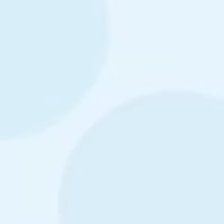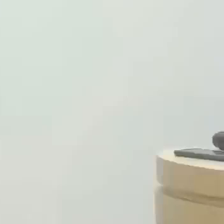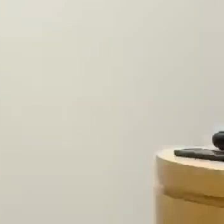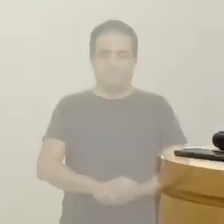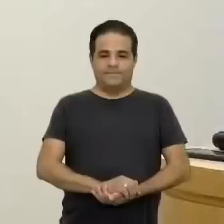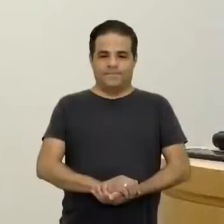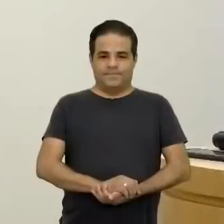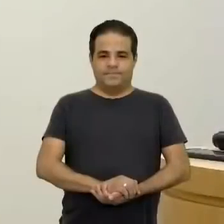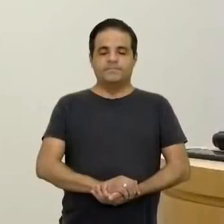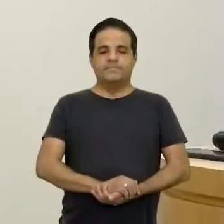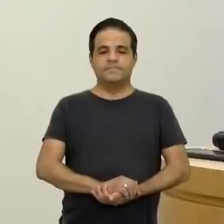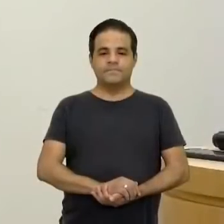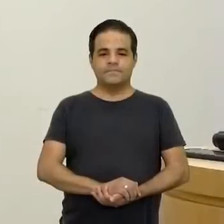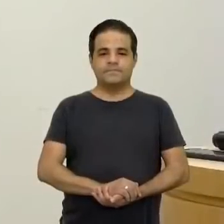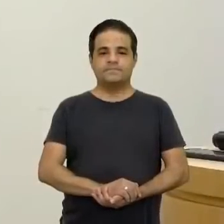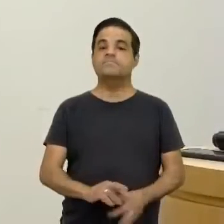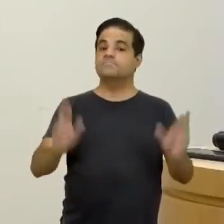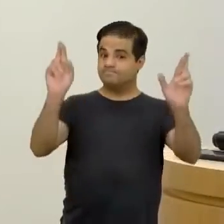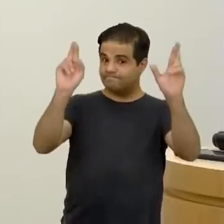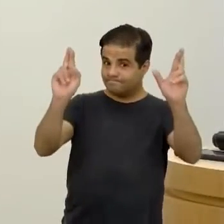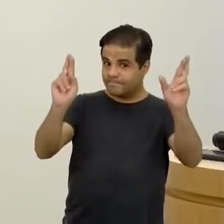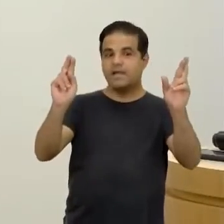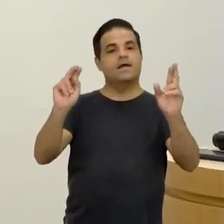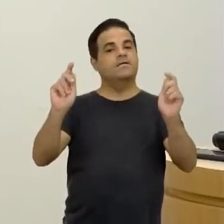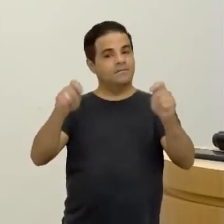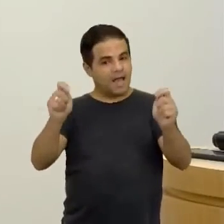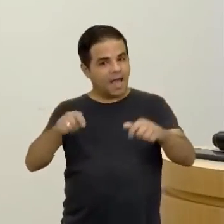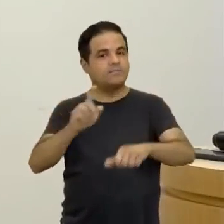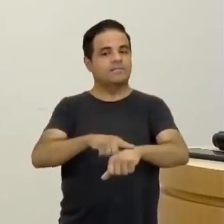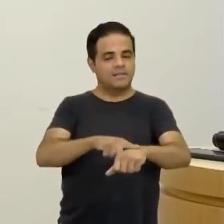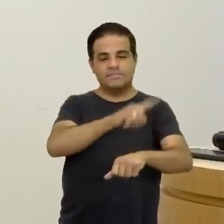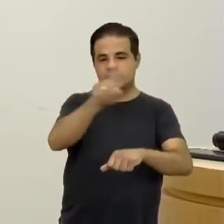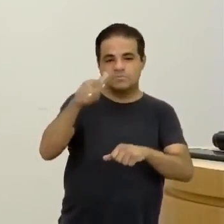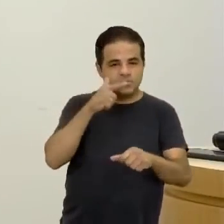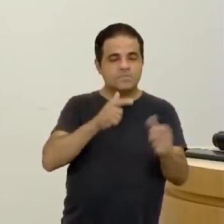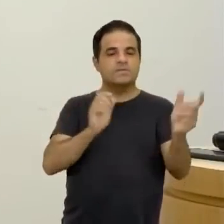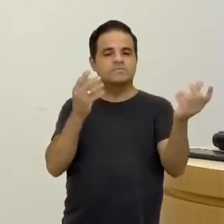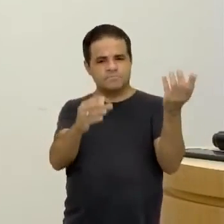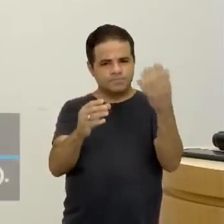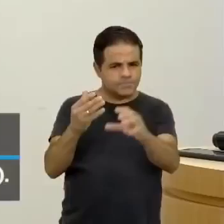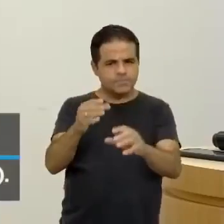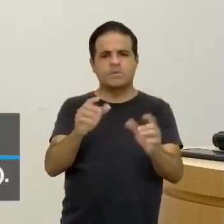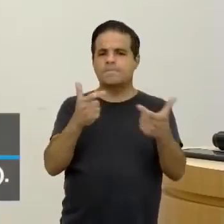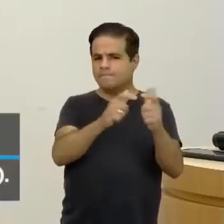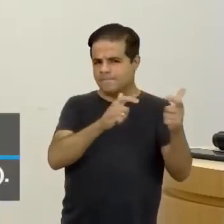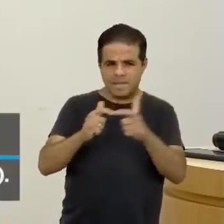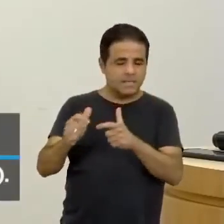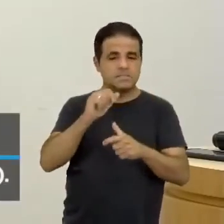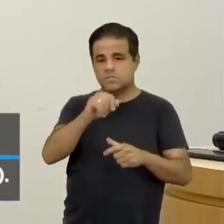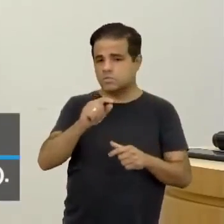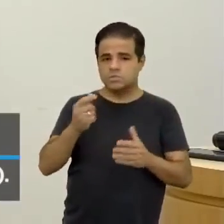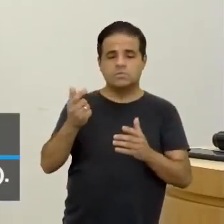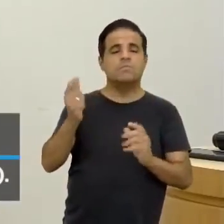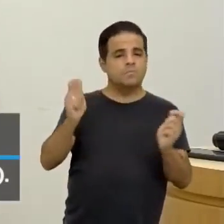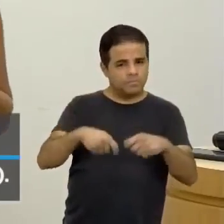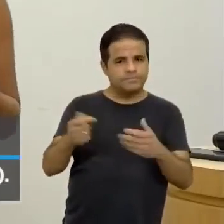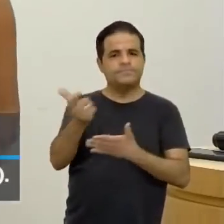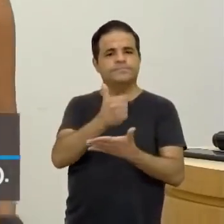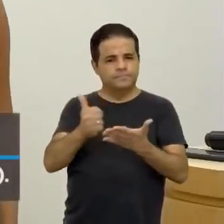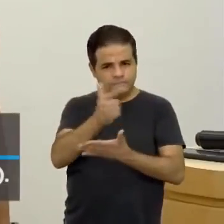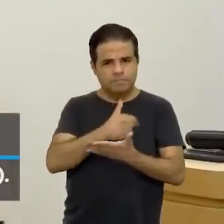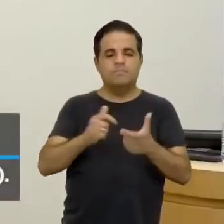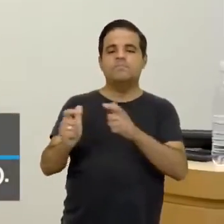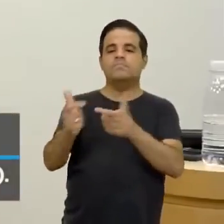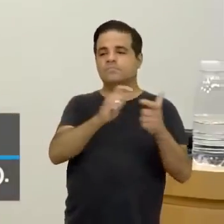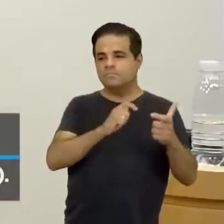eu espero que tenha dado tempo para vocês montarem as pecinhas de vocês quem não recortou as peças pode desenhar também